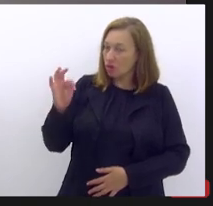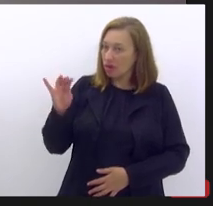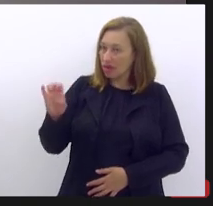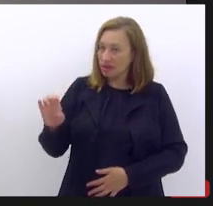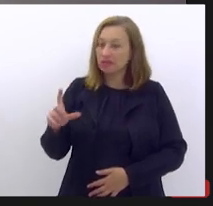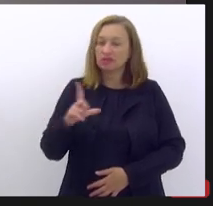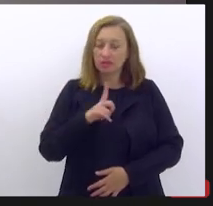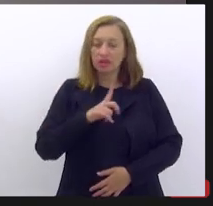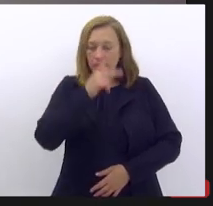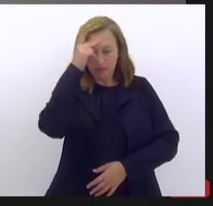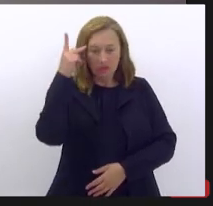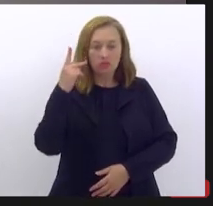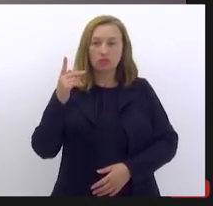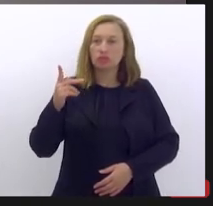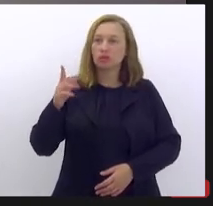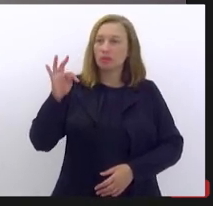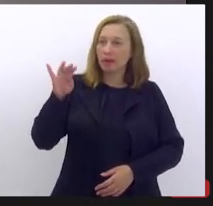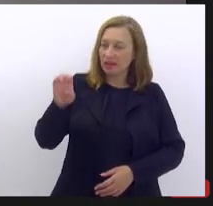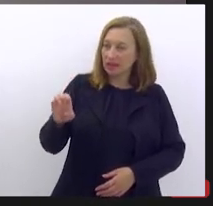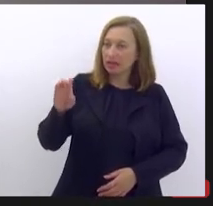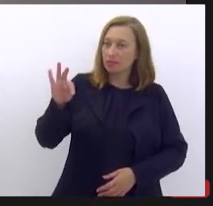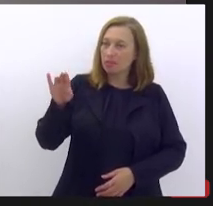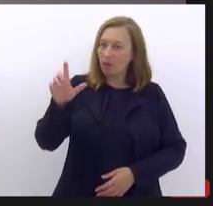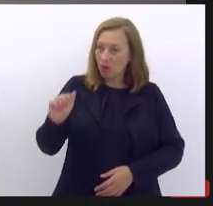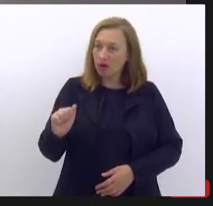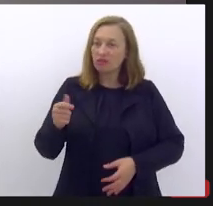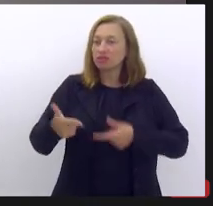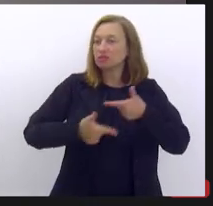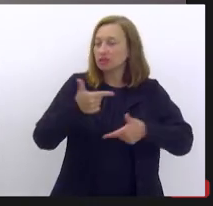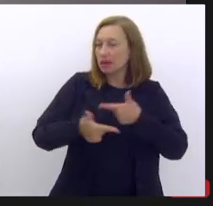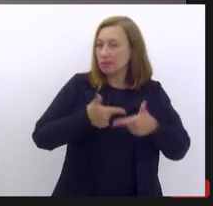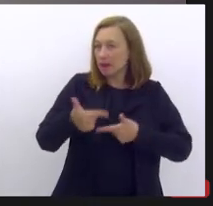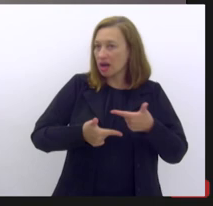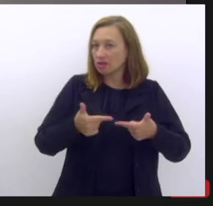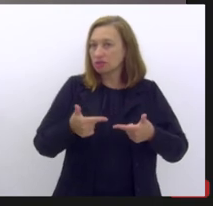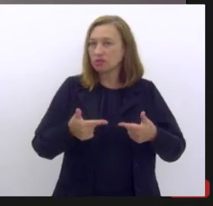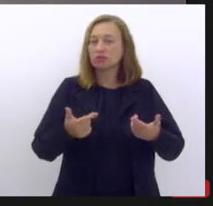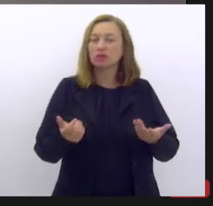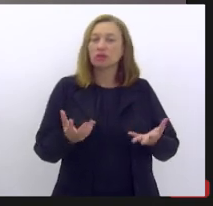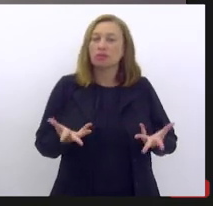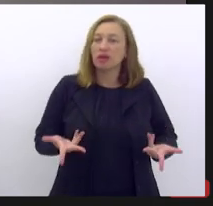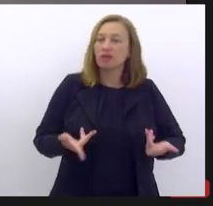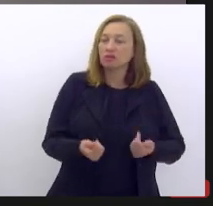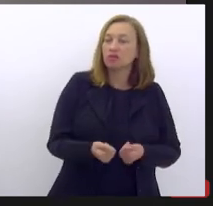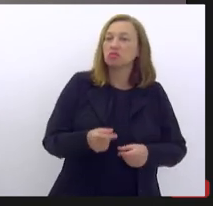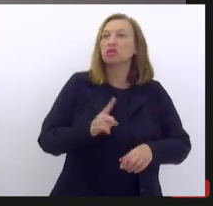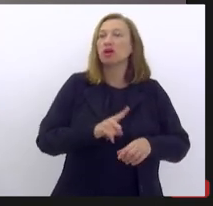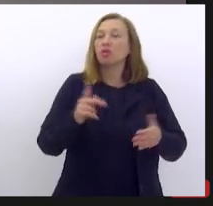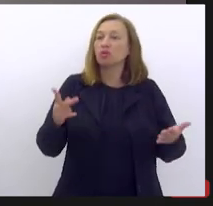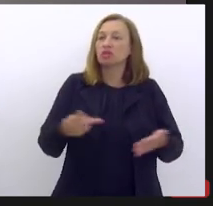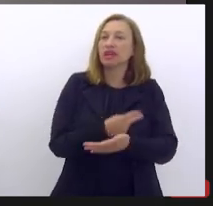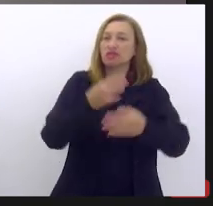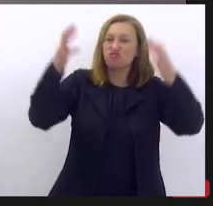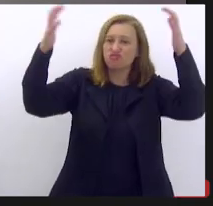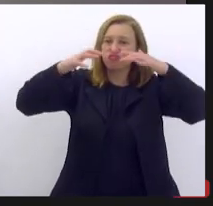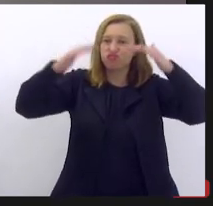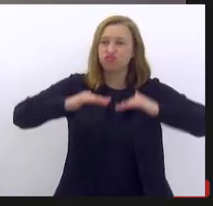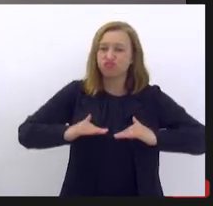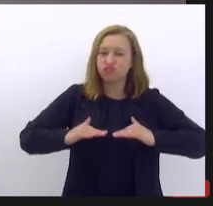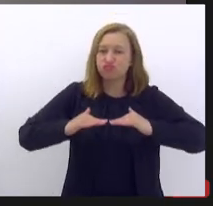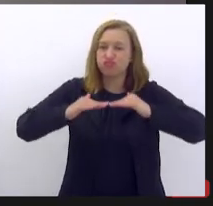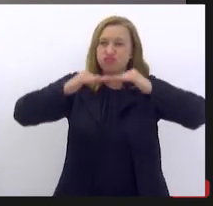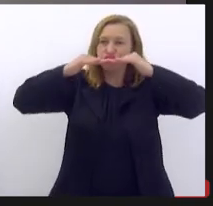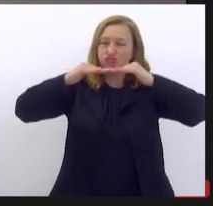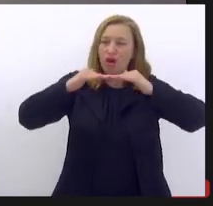social maravilhoso dentro dos seus bairros, né? Principalmente quando tem problema de enchente ou quando existe campanha, a campanha do